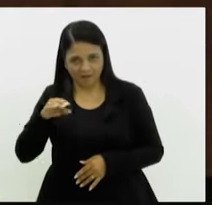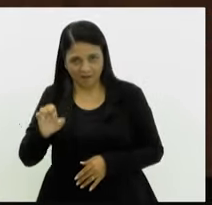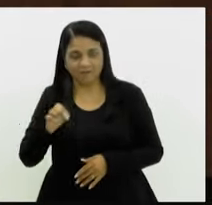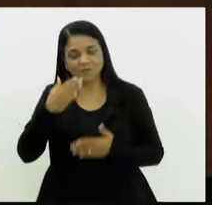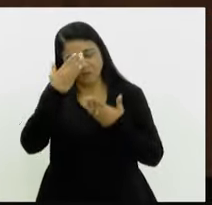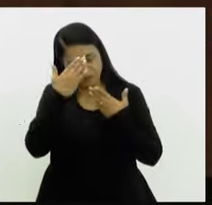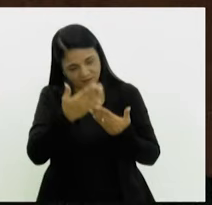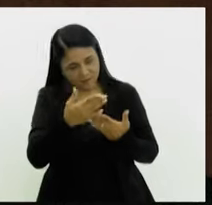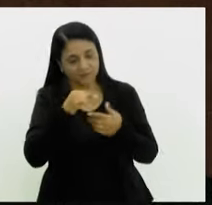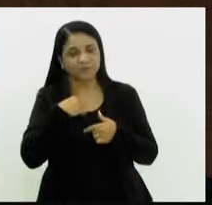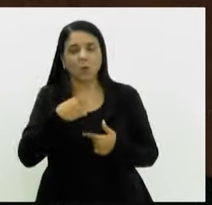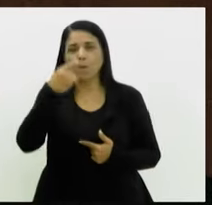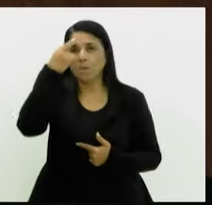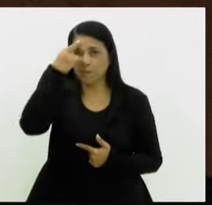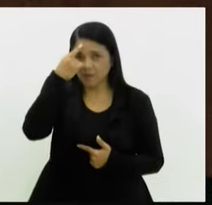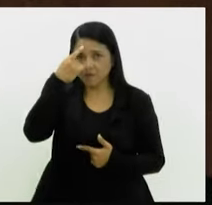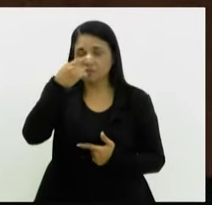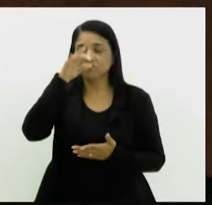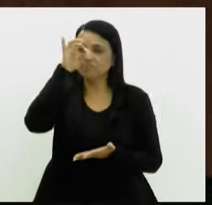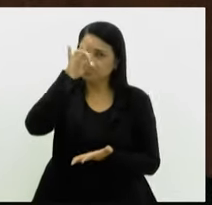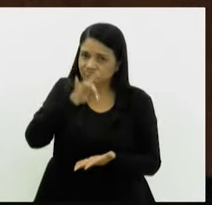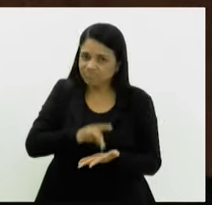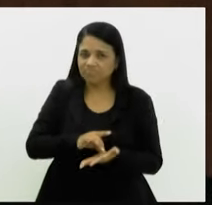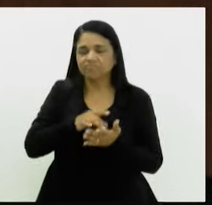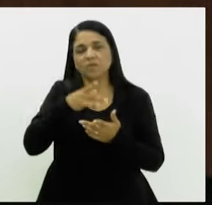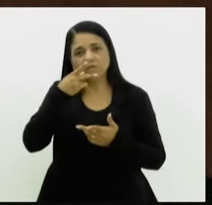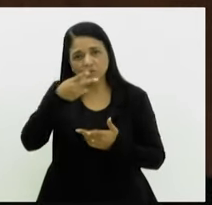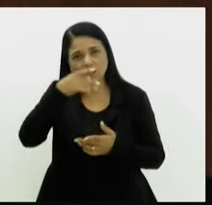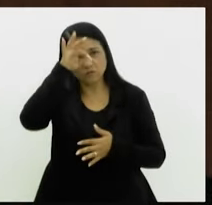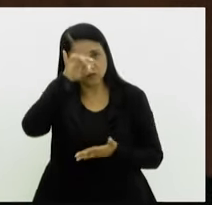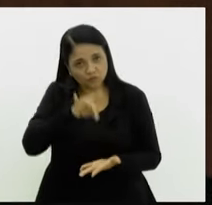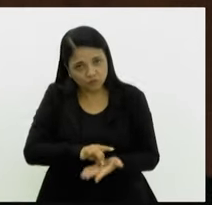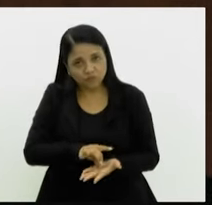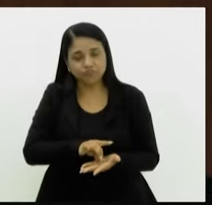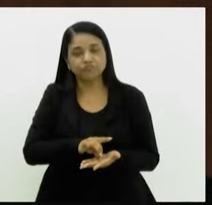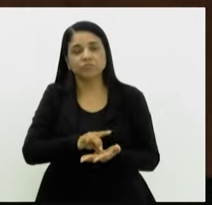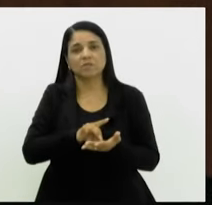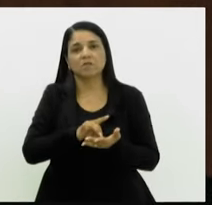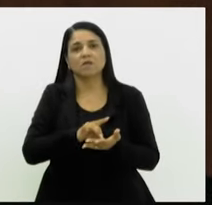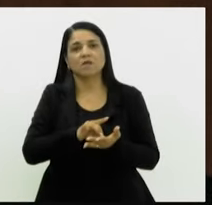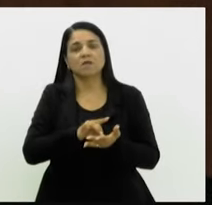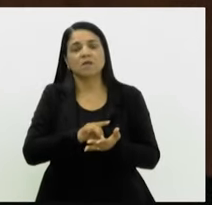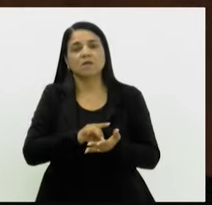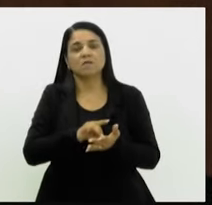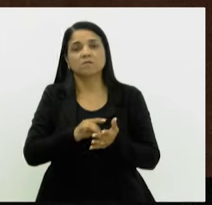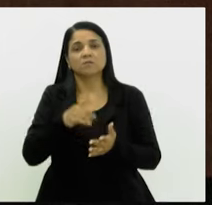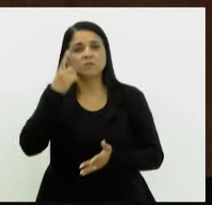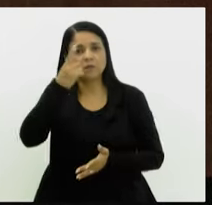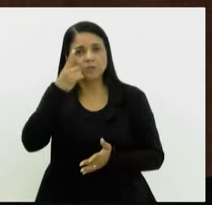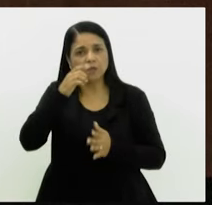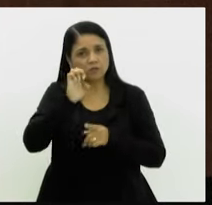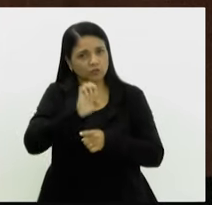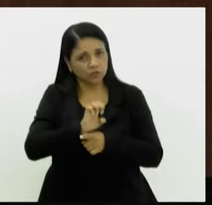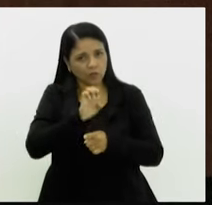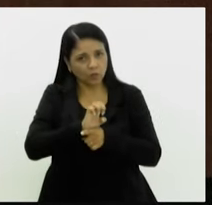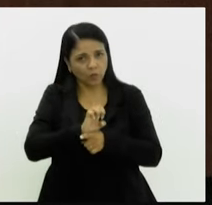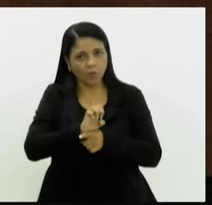Eu penso e continuo reafirmando que a legitimidade de um deputado estadual, ele perpassa,